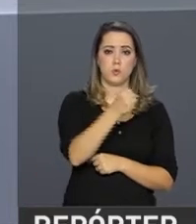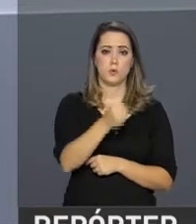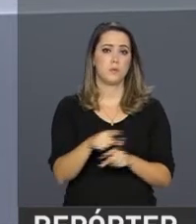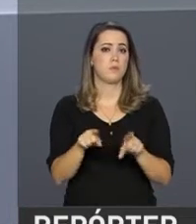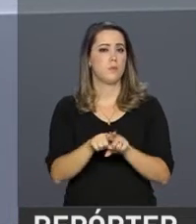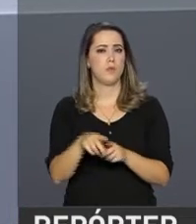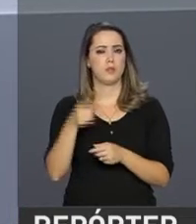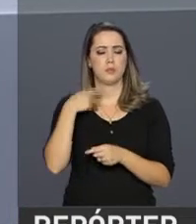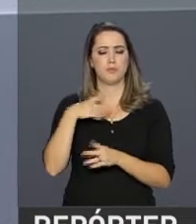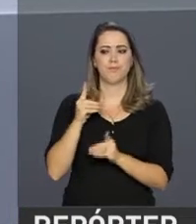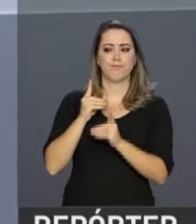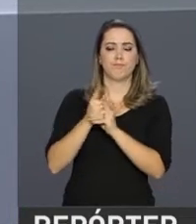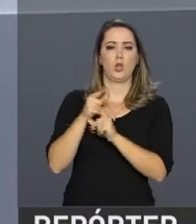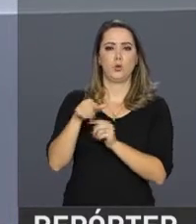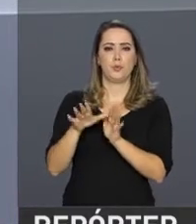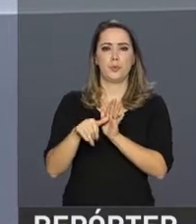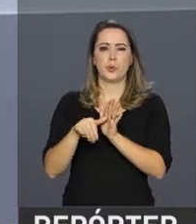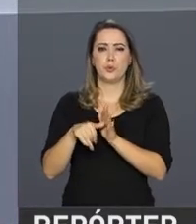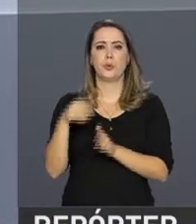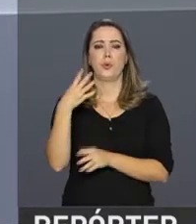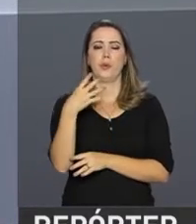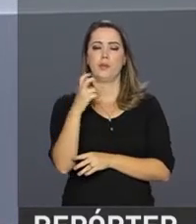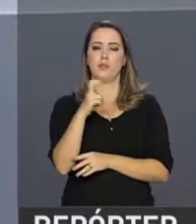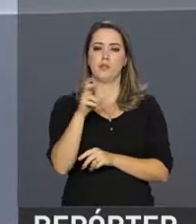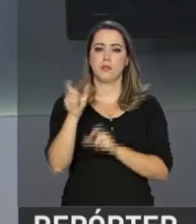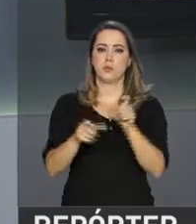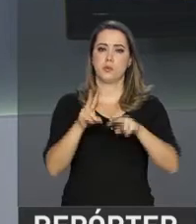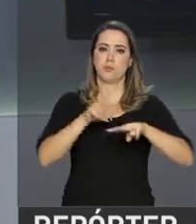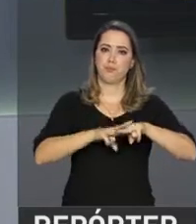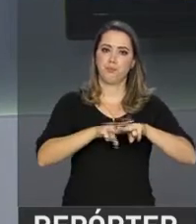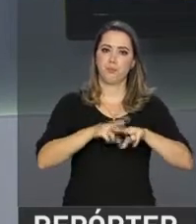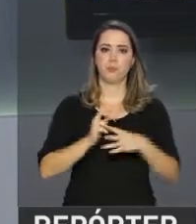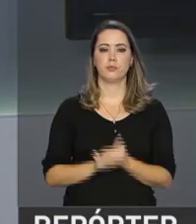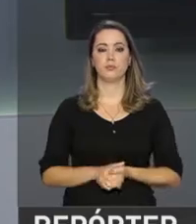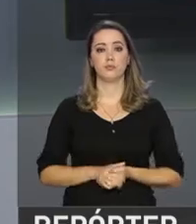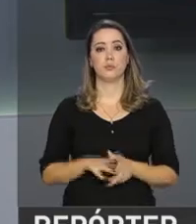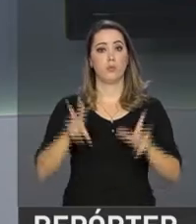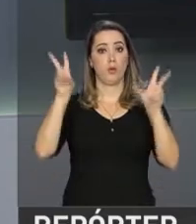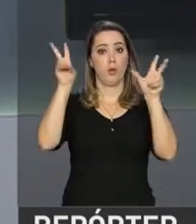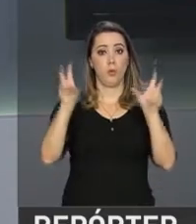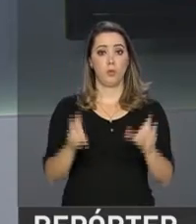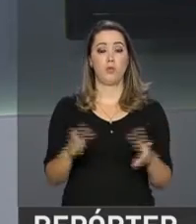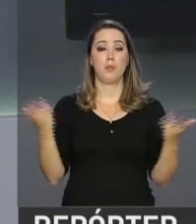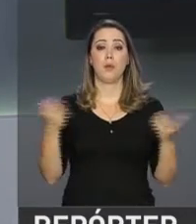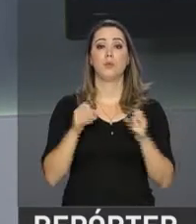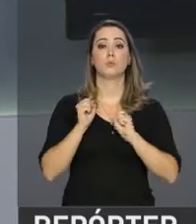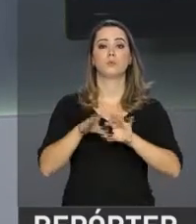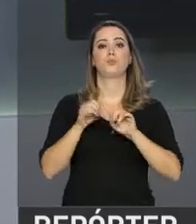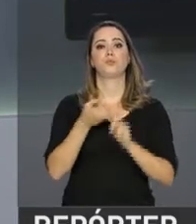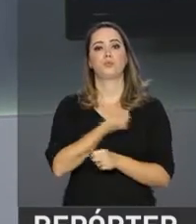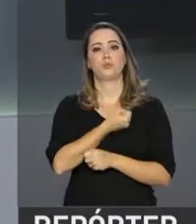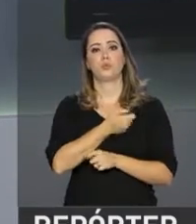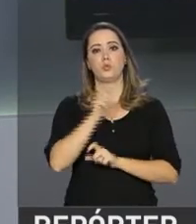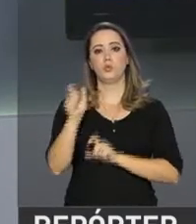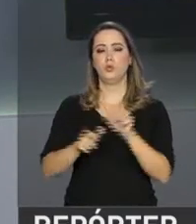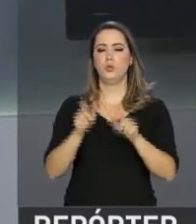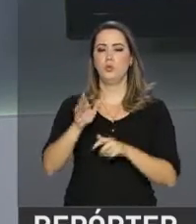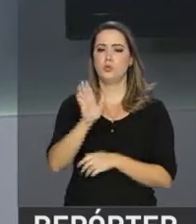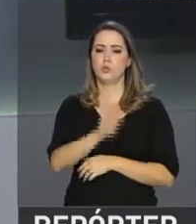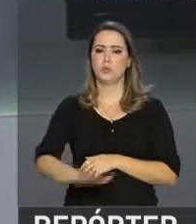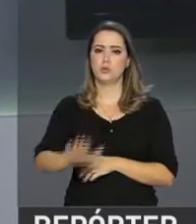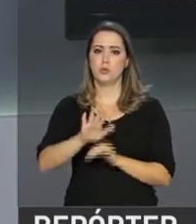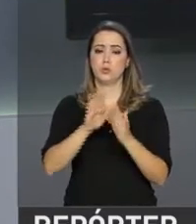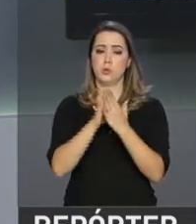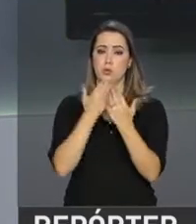flagrantes resultaram em 45 prisões. O assunto agora é educação. O número de matrículas em creches e